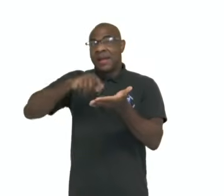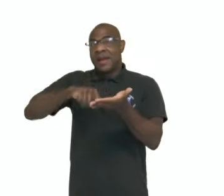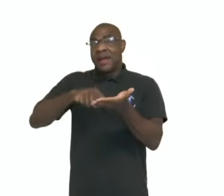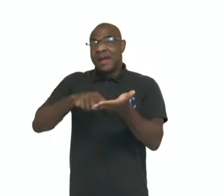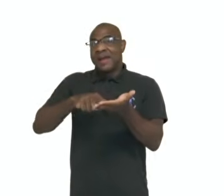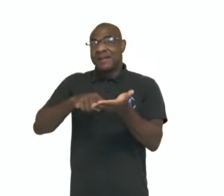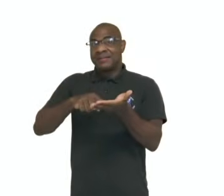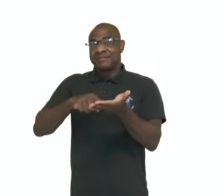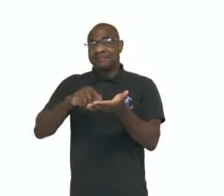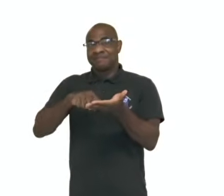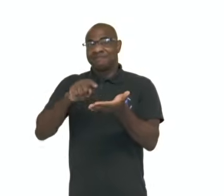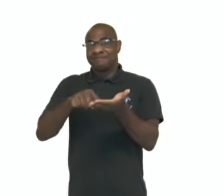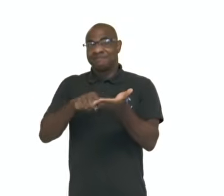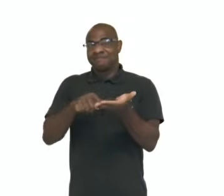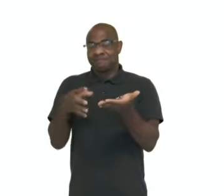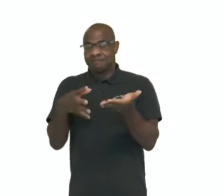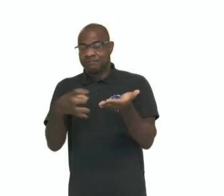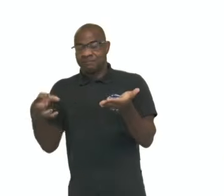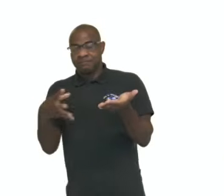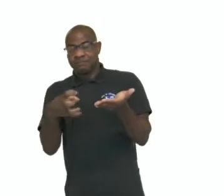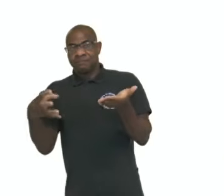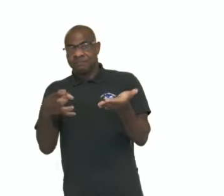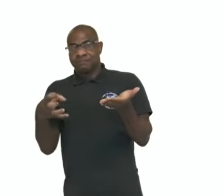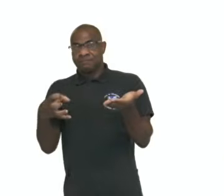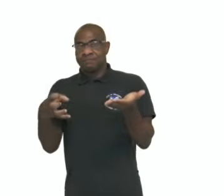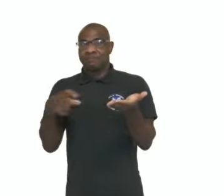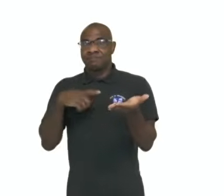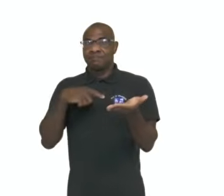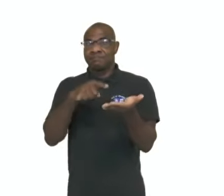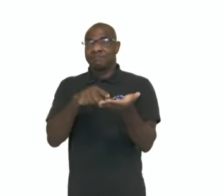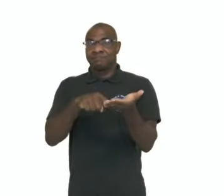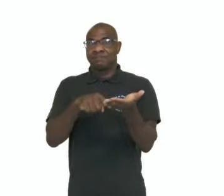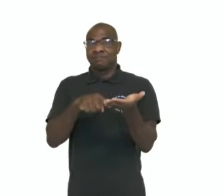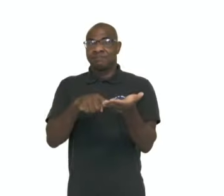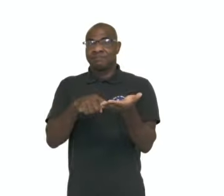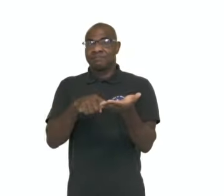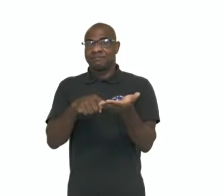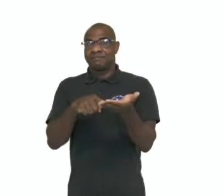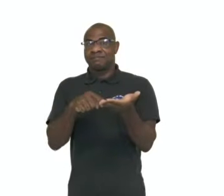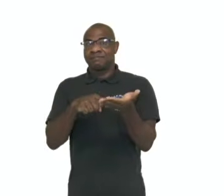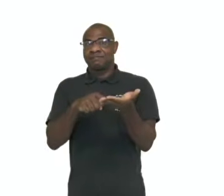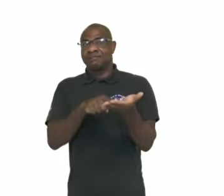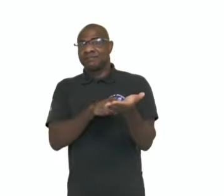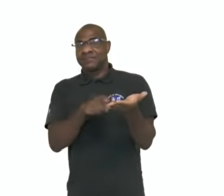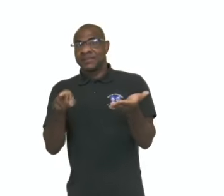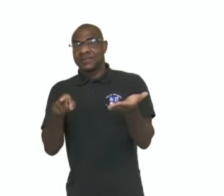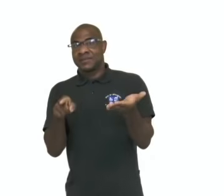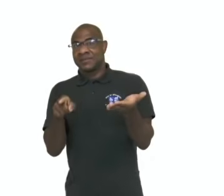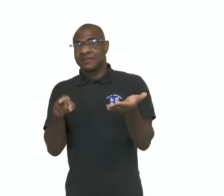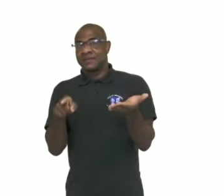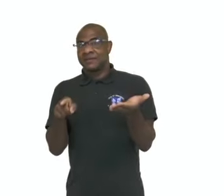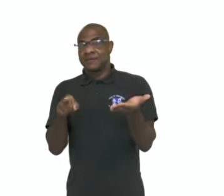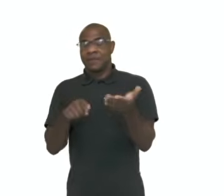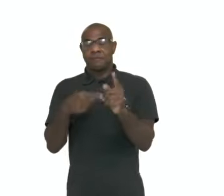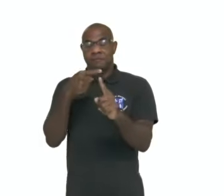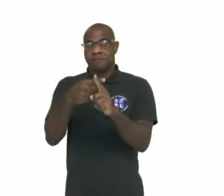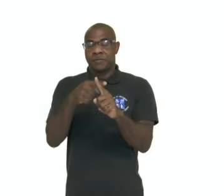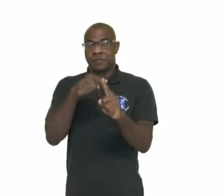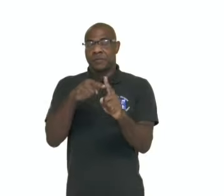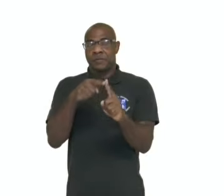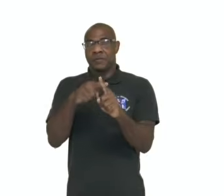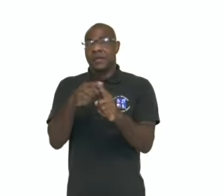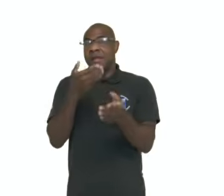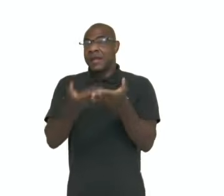elétrons, há excesso de carga positiva e dizemos que ele está carregado positivamente. Então, quando